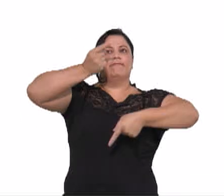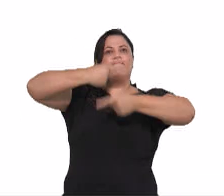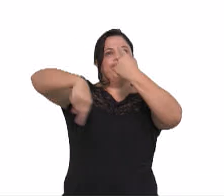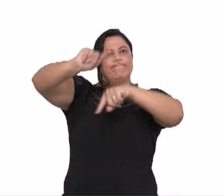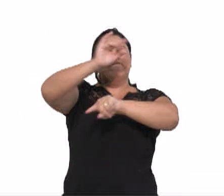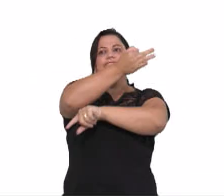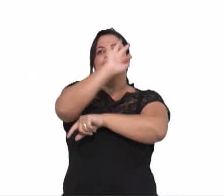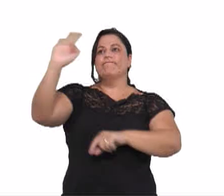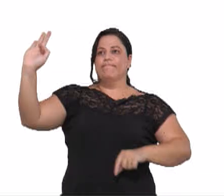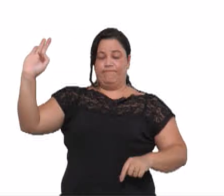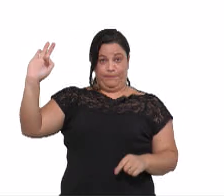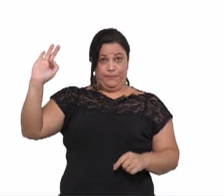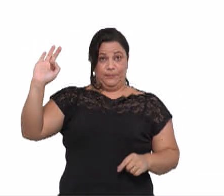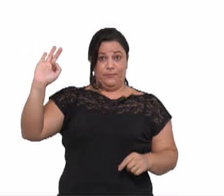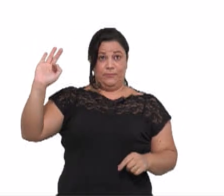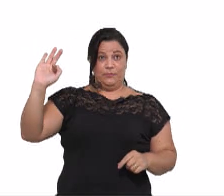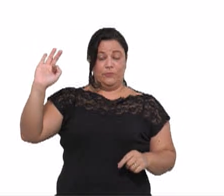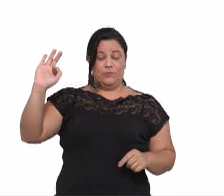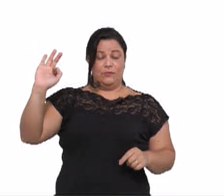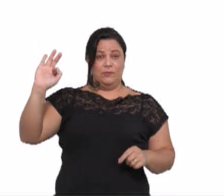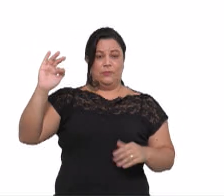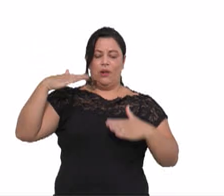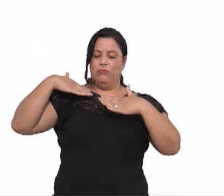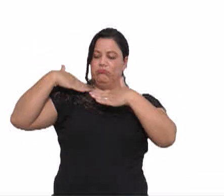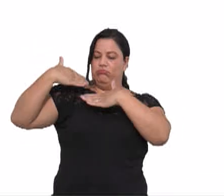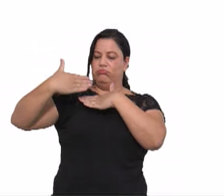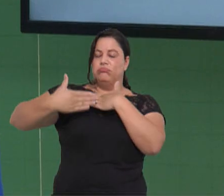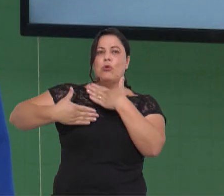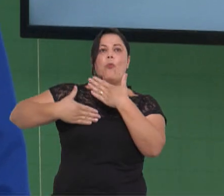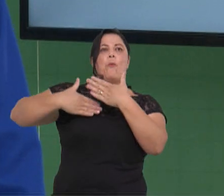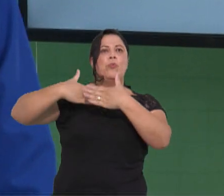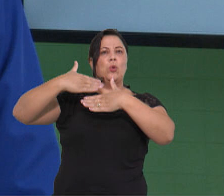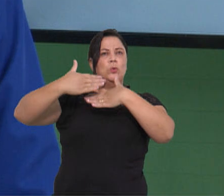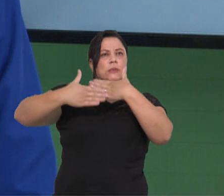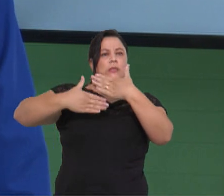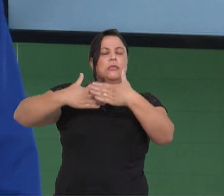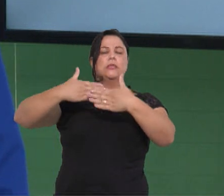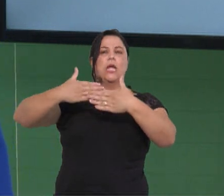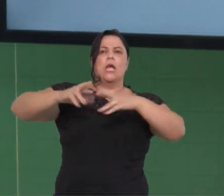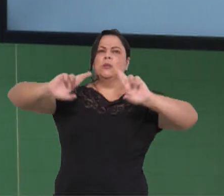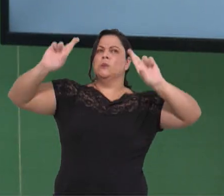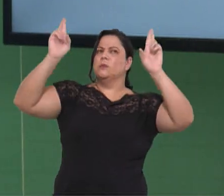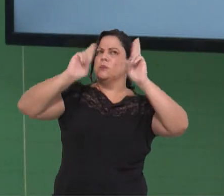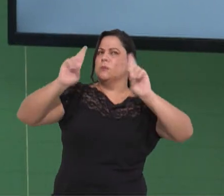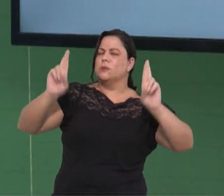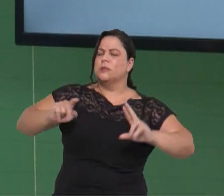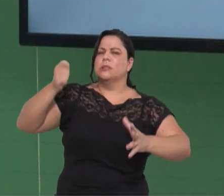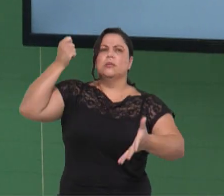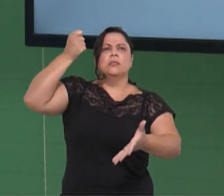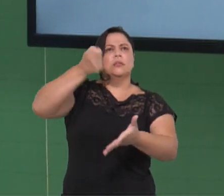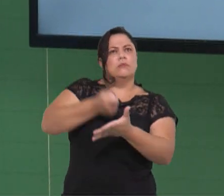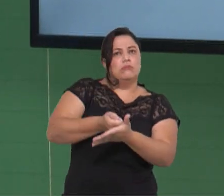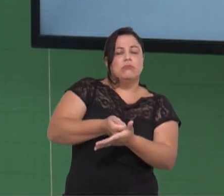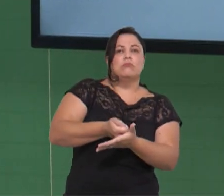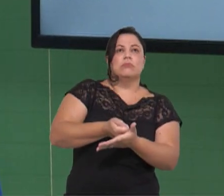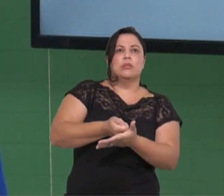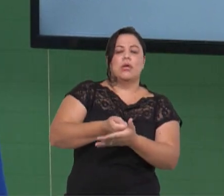processo radical, eu não posso falar que é lento, mas radical e gradual